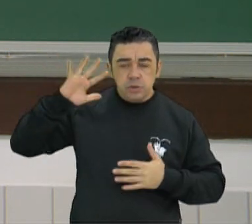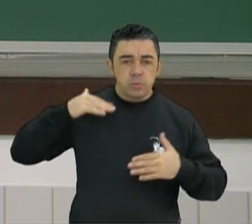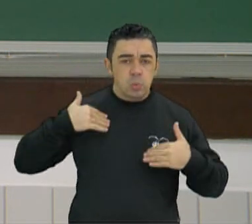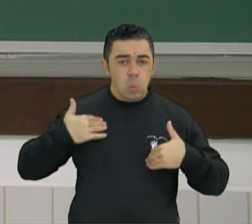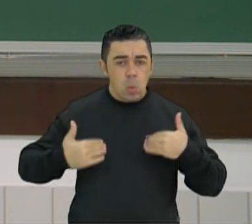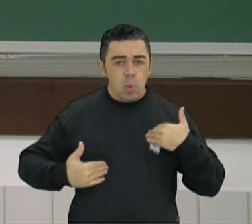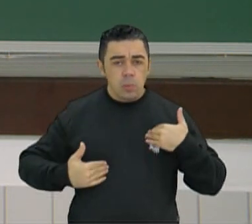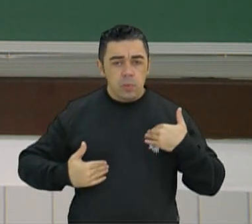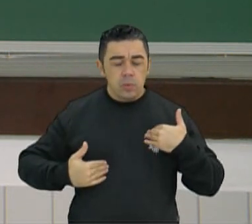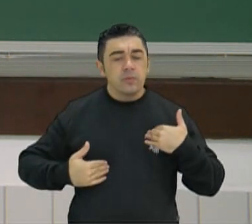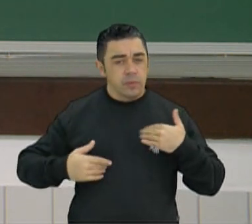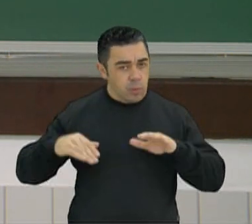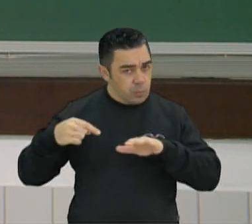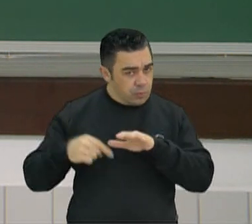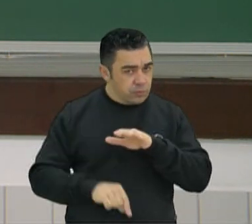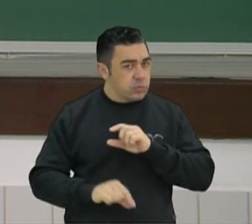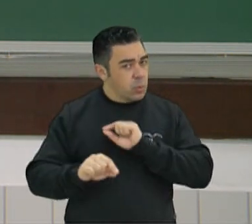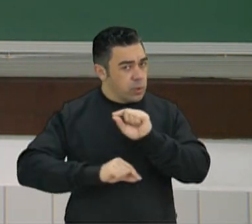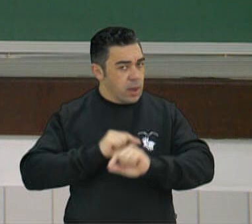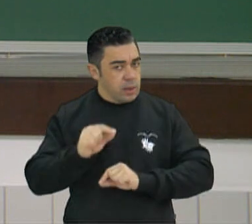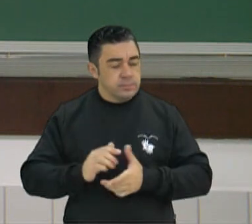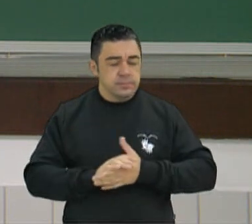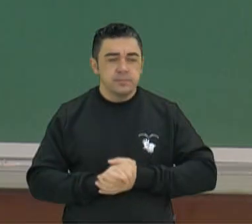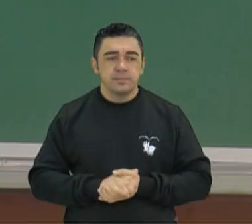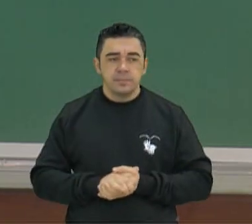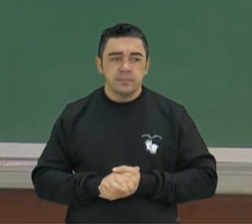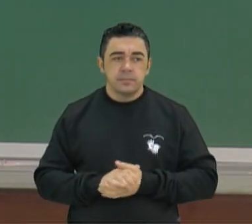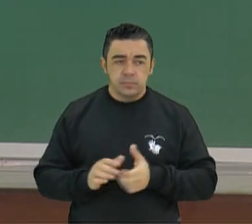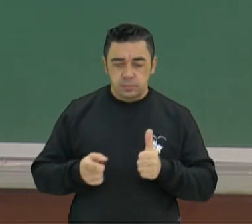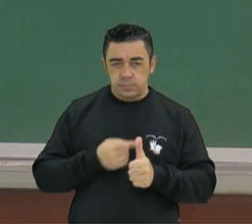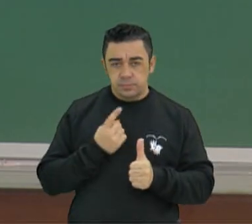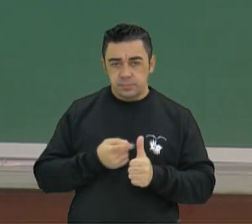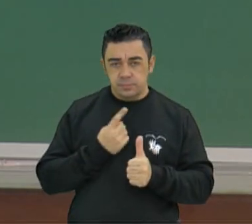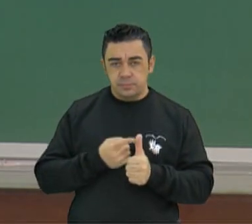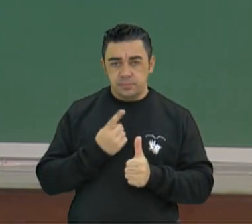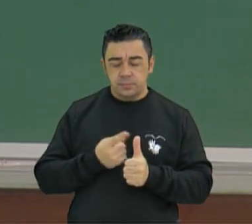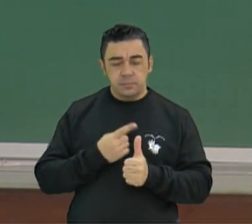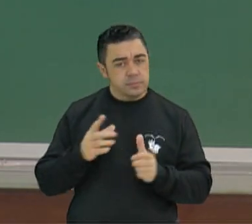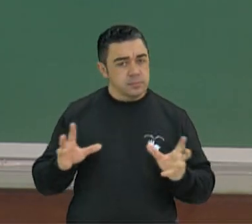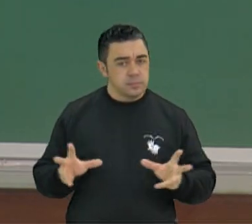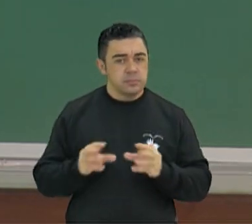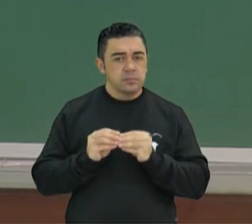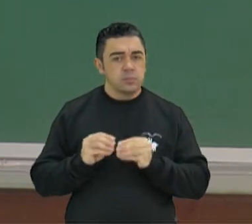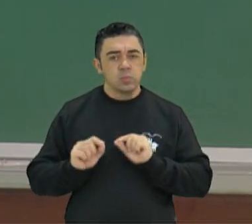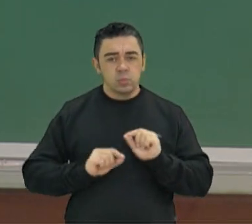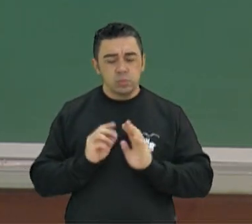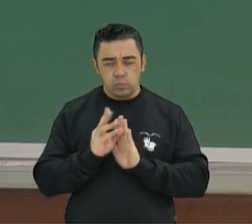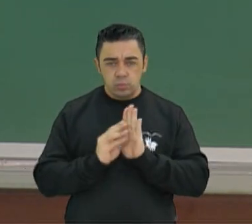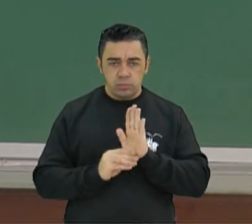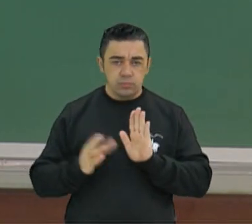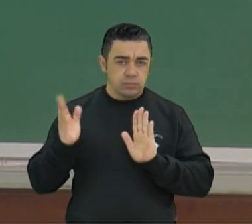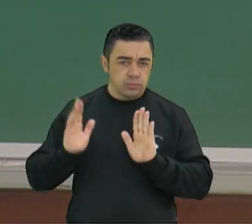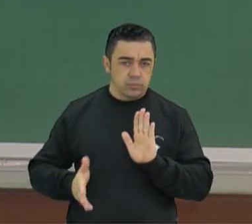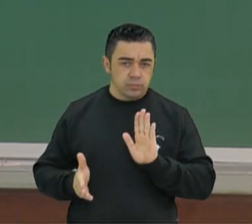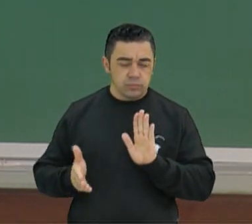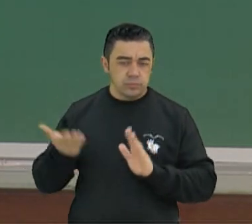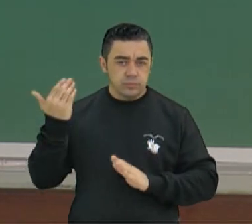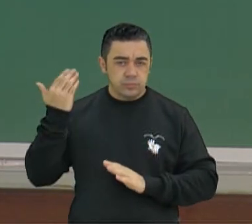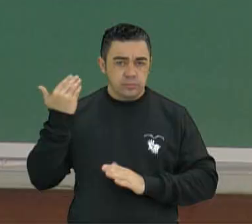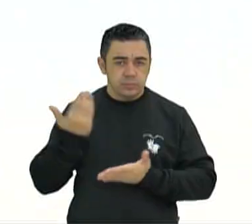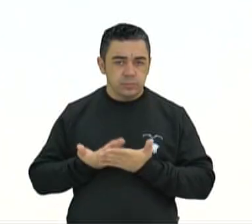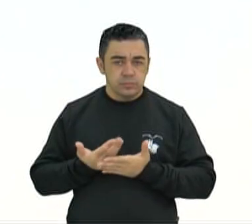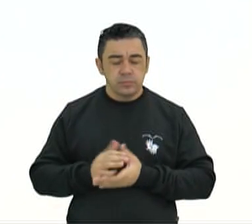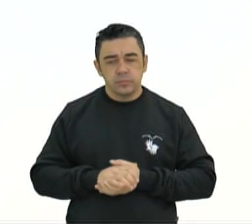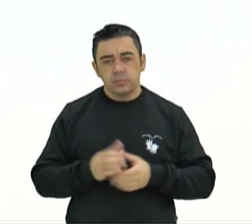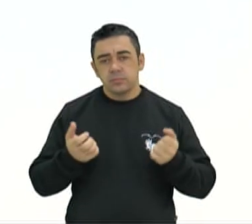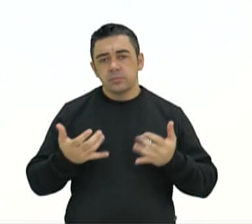mais profundidade na aula de hoje. No primeiro momento, então, vamos fazer uma revisão sobre os conteúdos vistos na aula anterior.